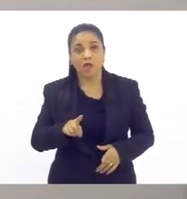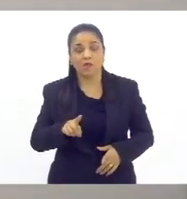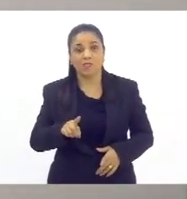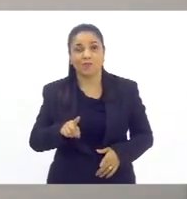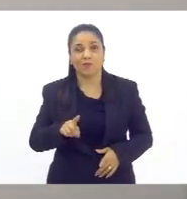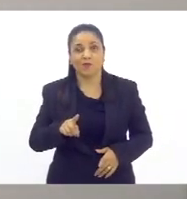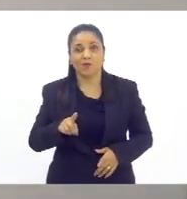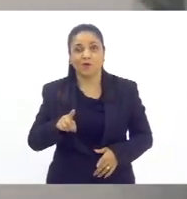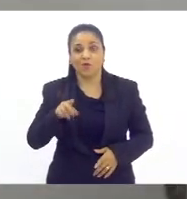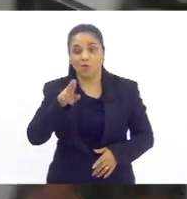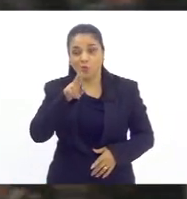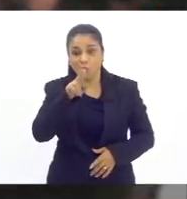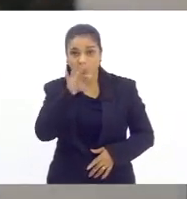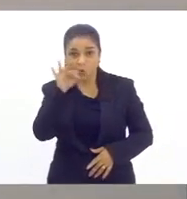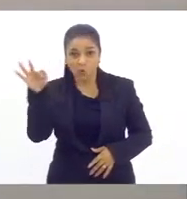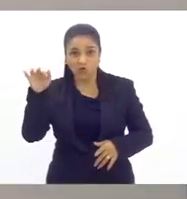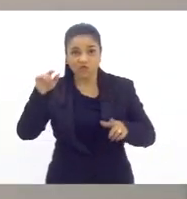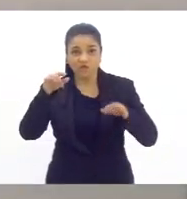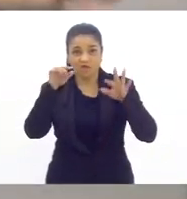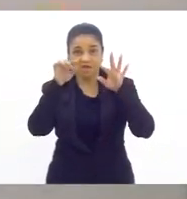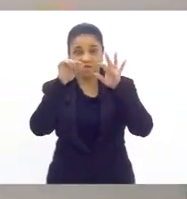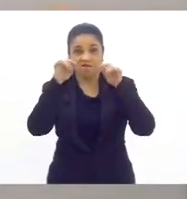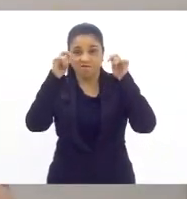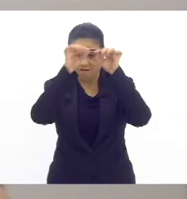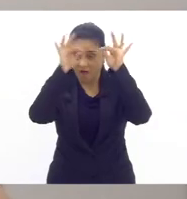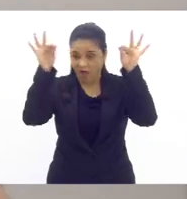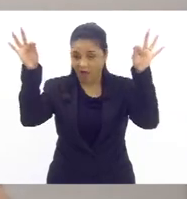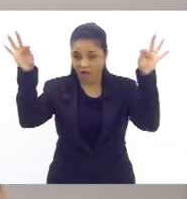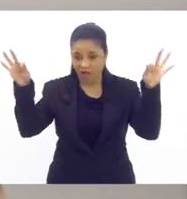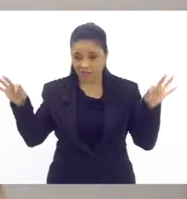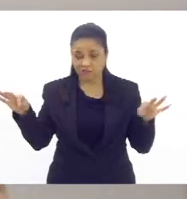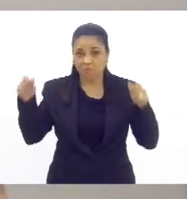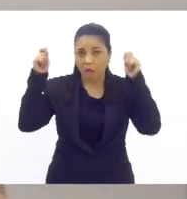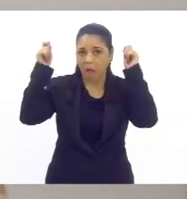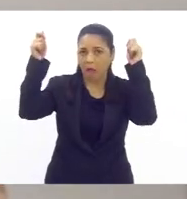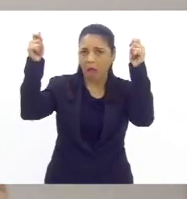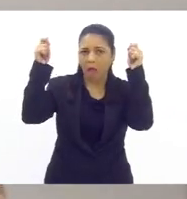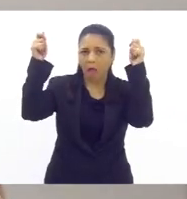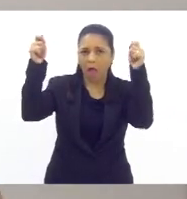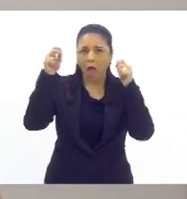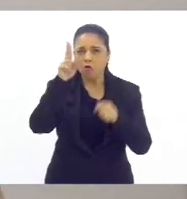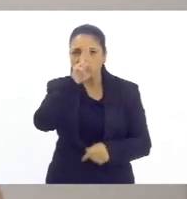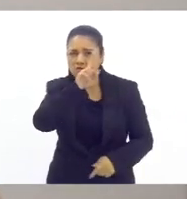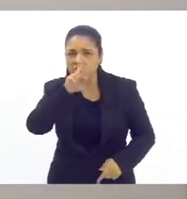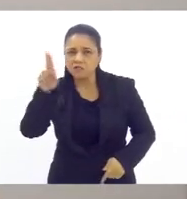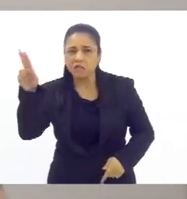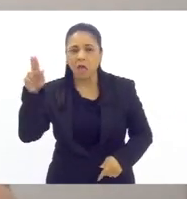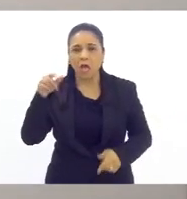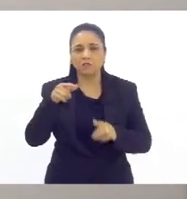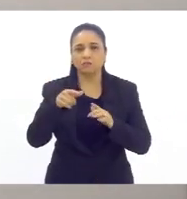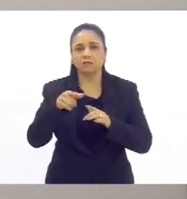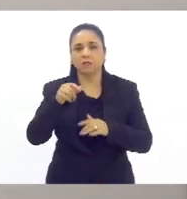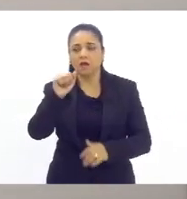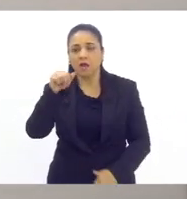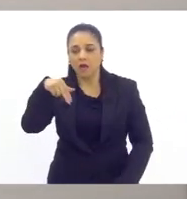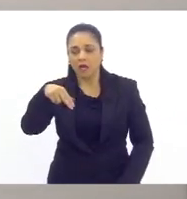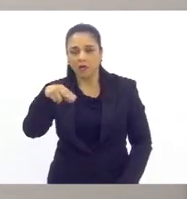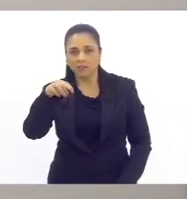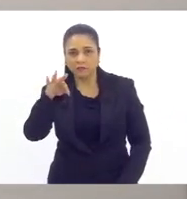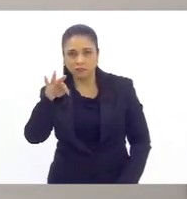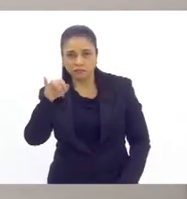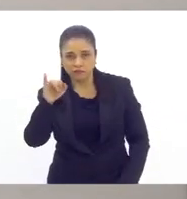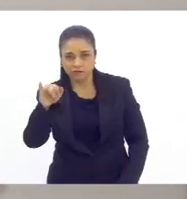um dos primeiros que botou aquele aquela faixa enorme né universidade anti-fascista e tal e